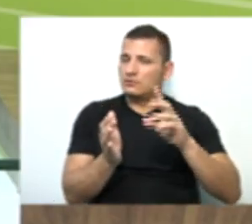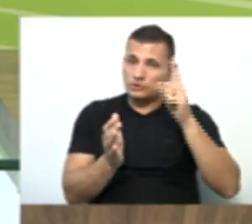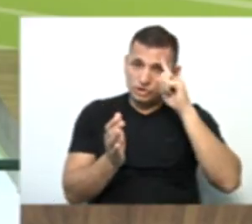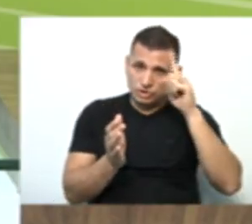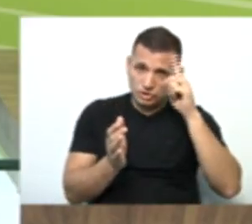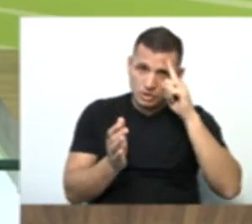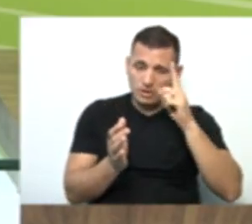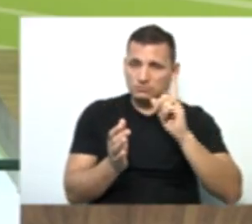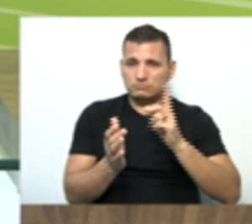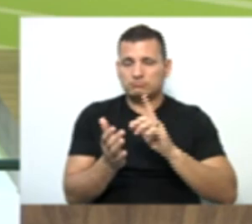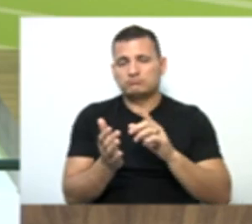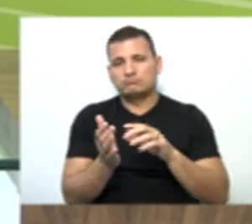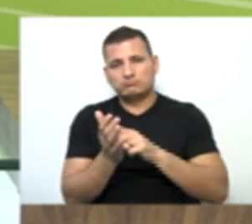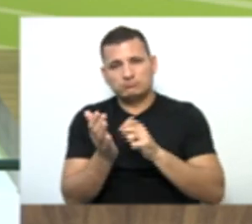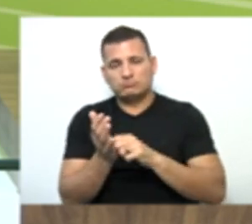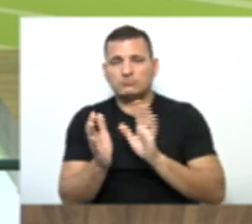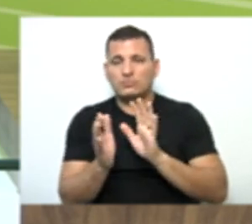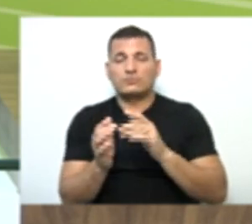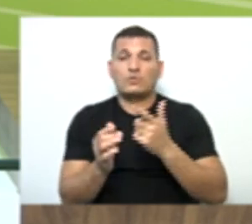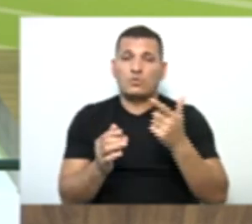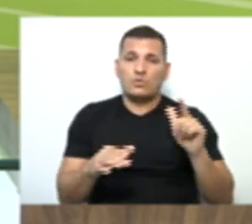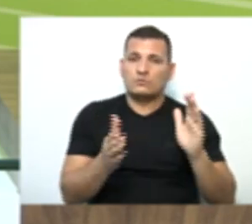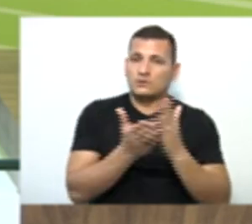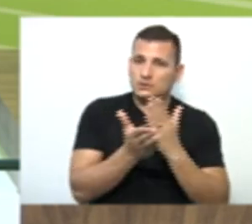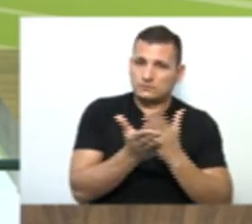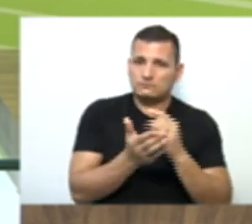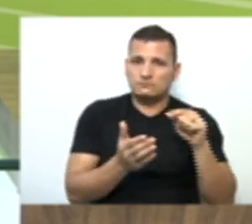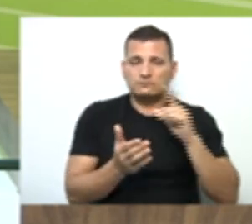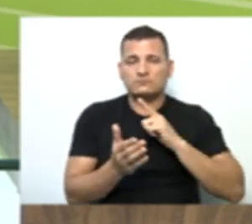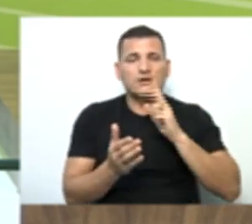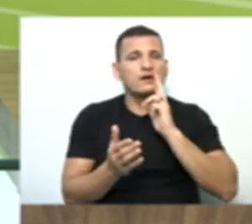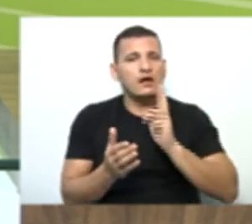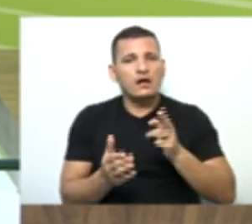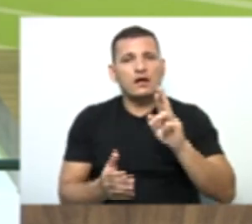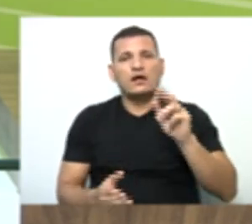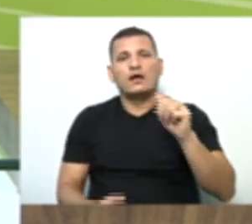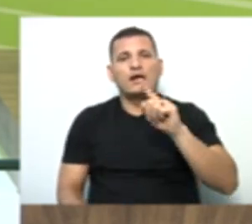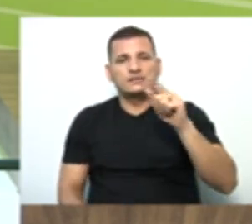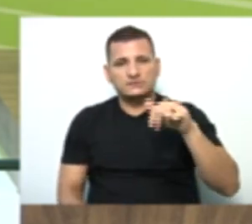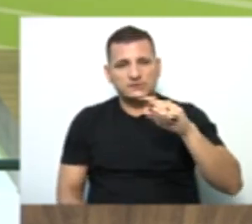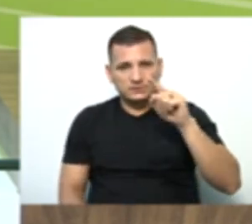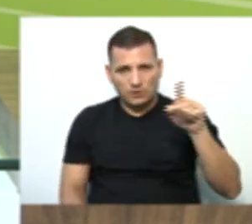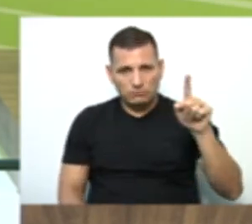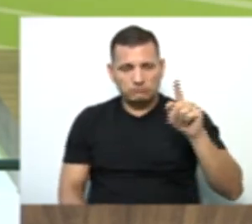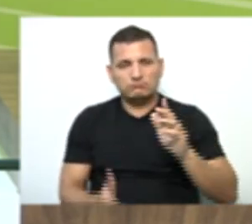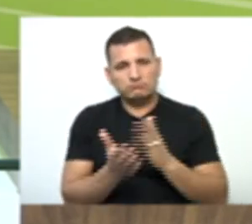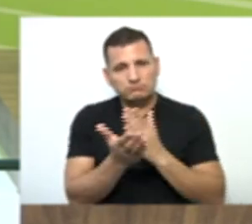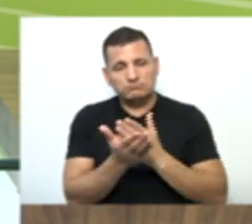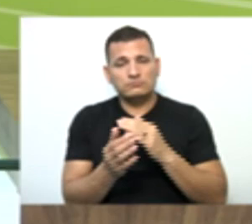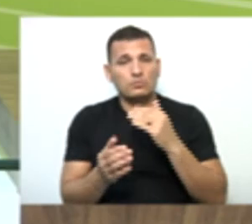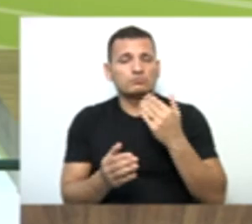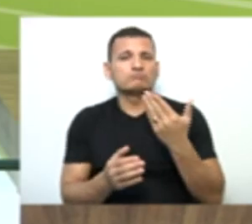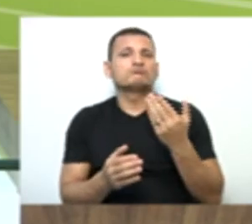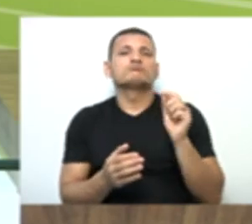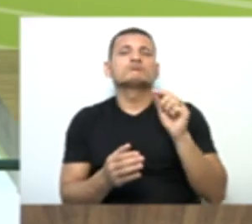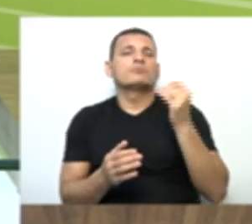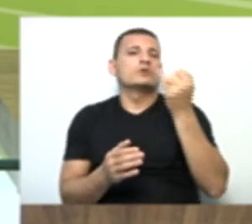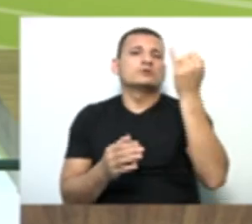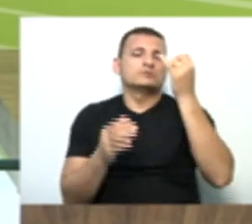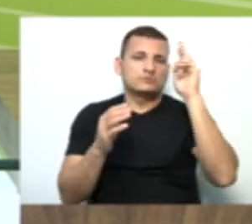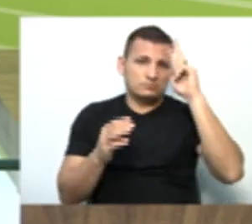livro Razão, que é um livro importante dentro desses registros. E aí o que é importante ressaltar? Como a professora já falou, ele